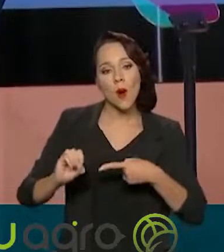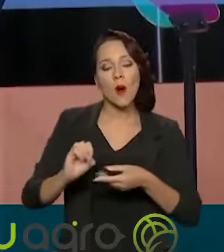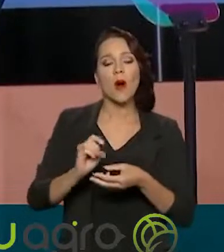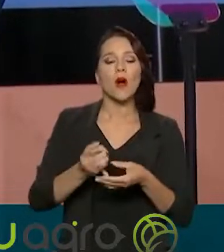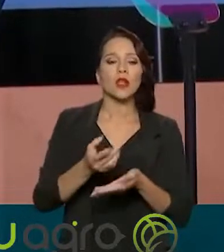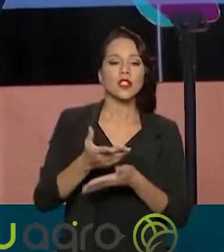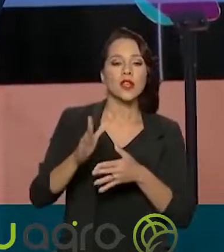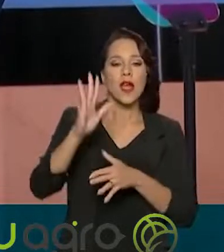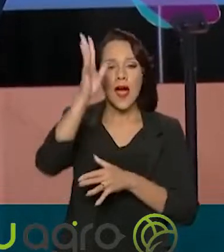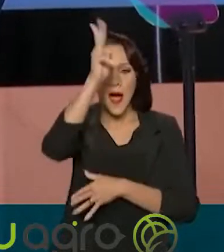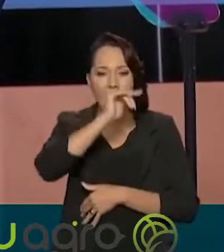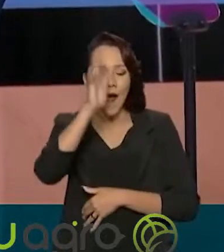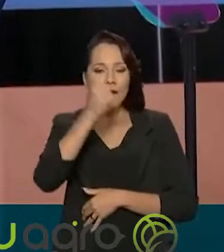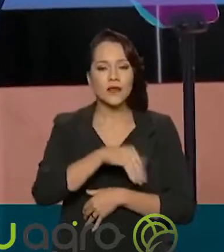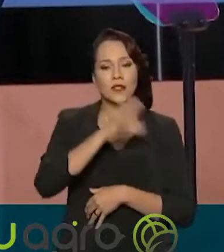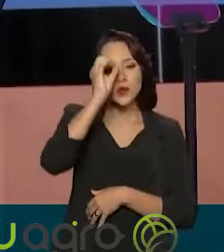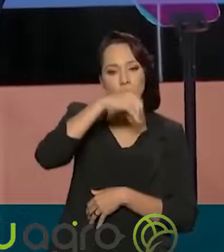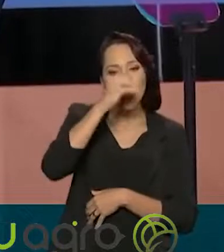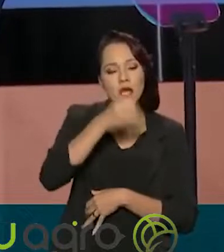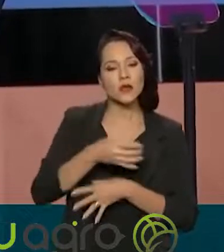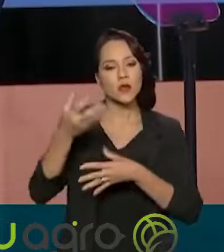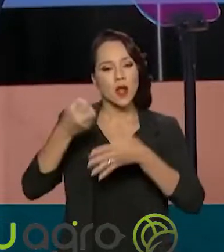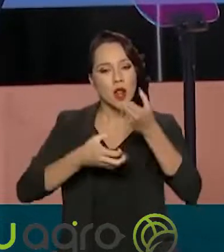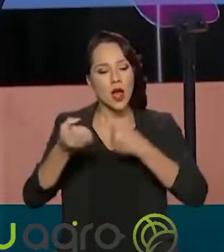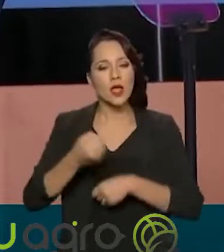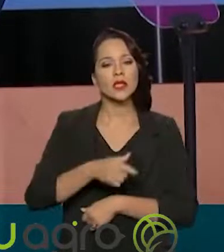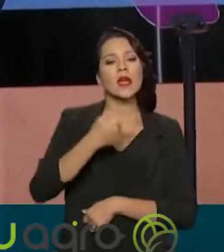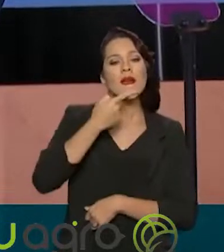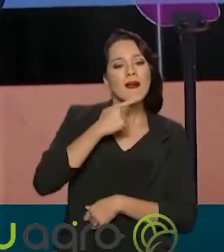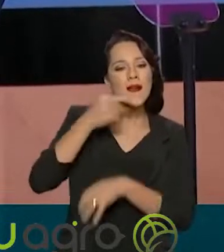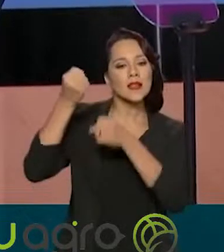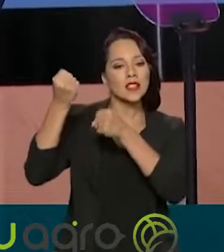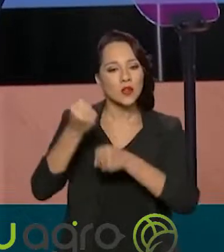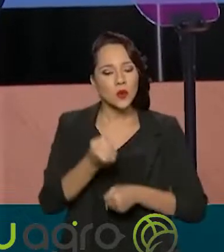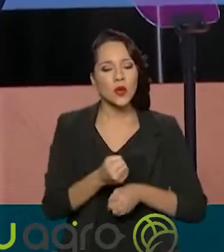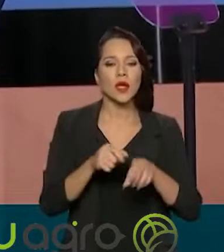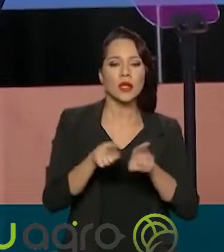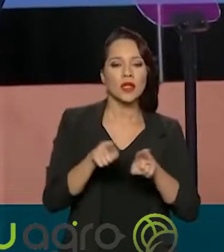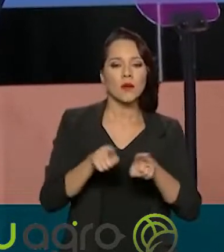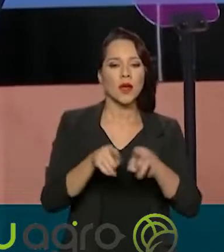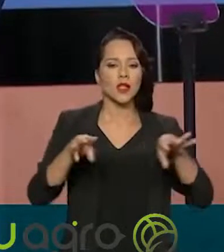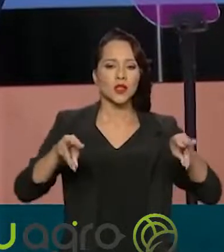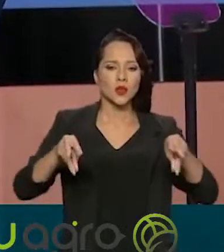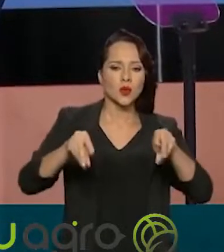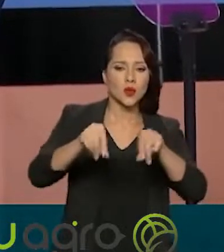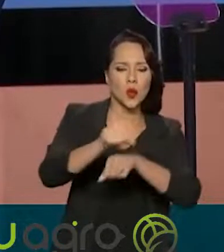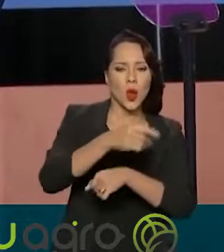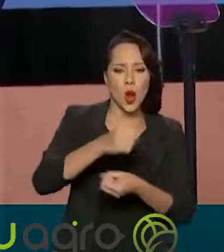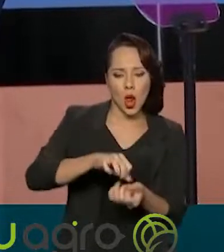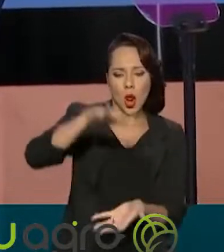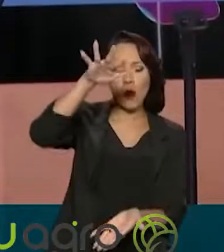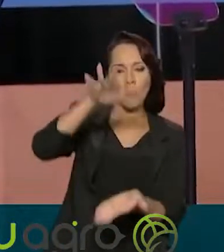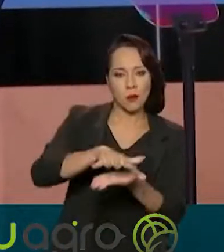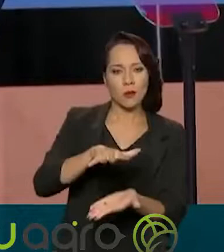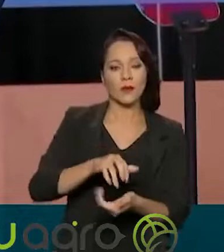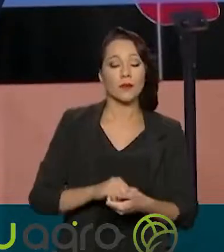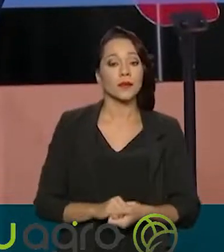aves, suínos, laticínios, cana-de-açúcar e de aterros sanitários, a fim de